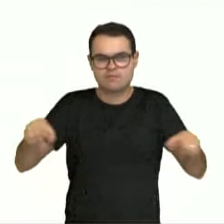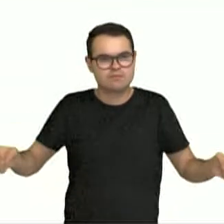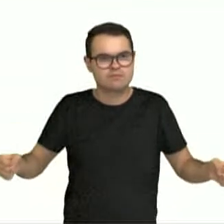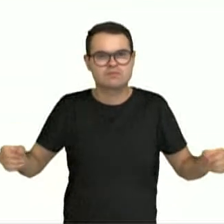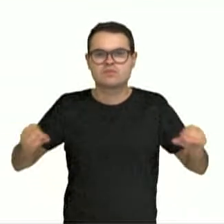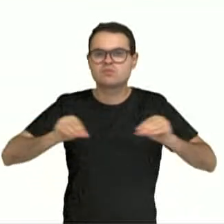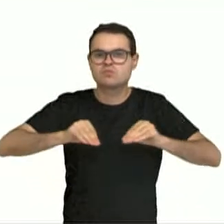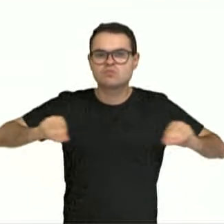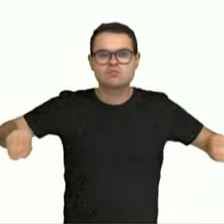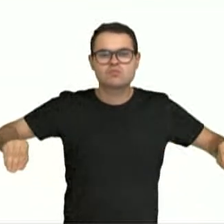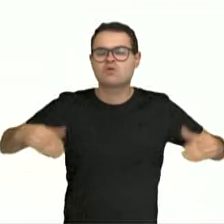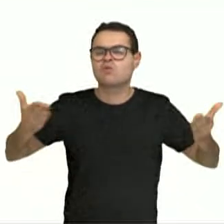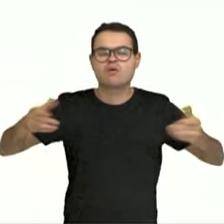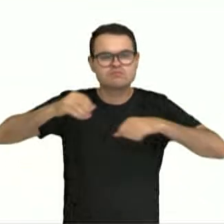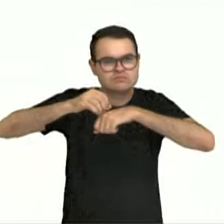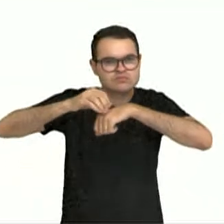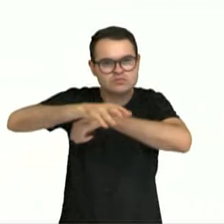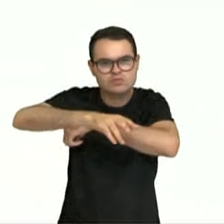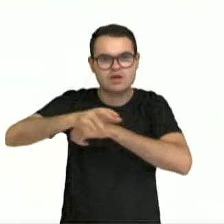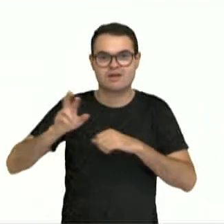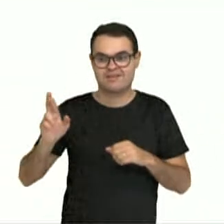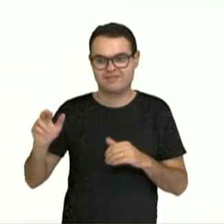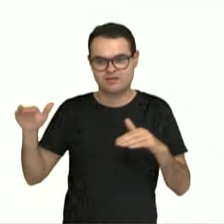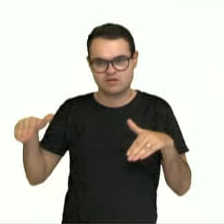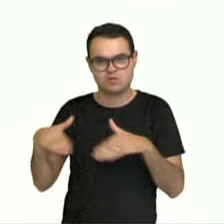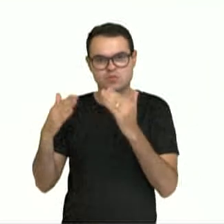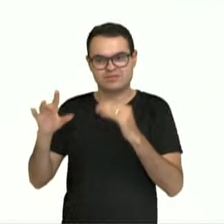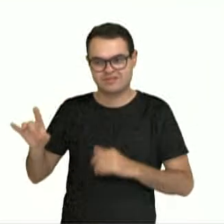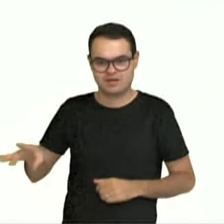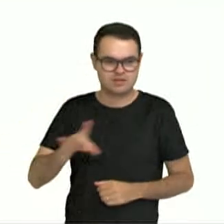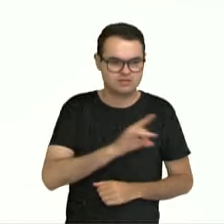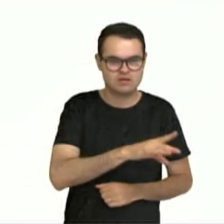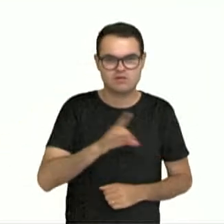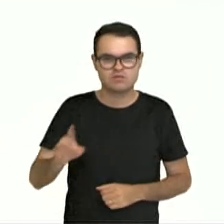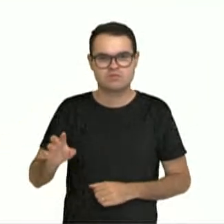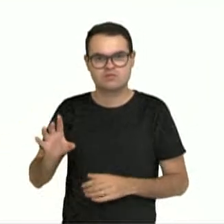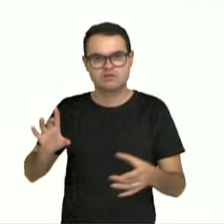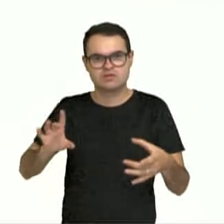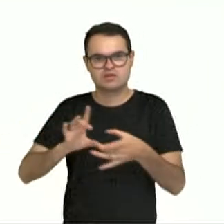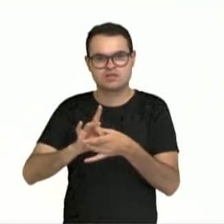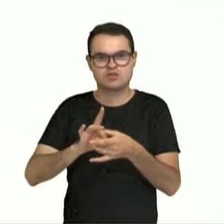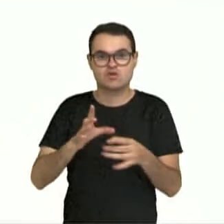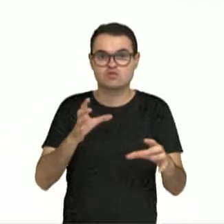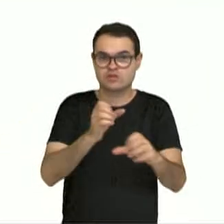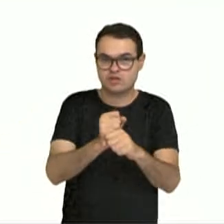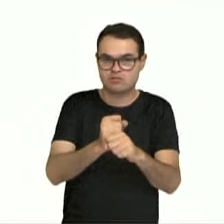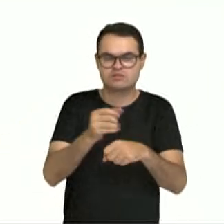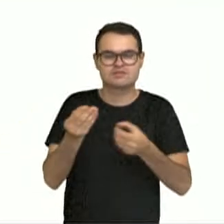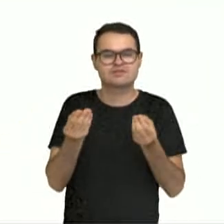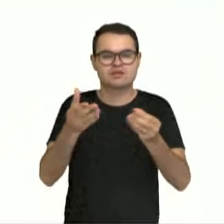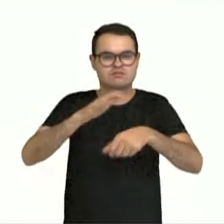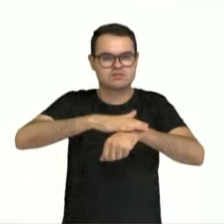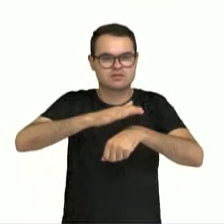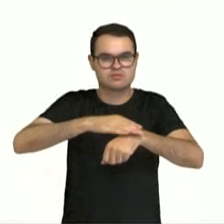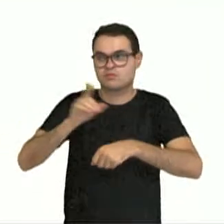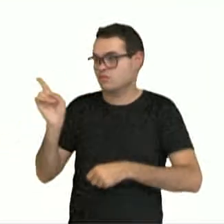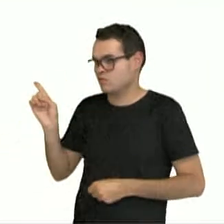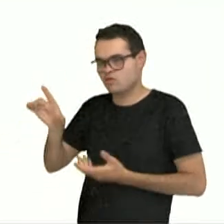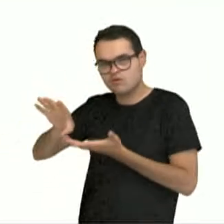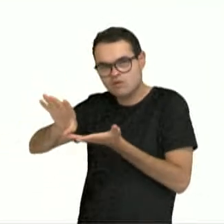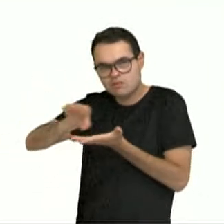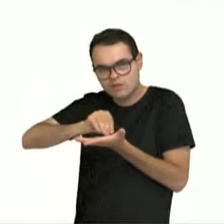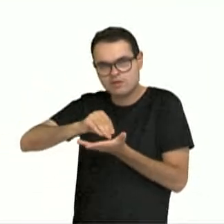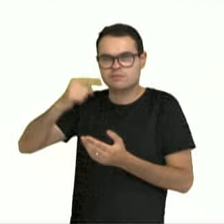dica: descubra qual é a razão equivalente de cada um em relação ao total. Vou dar um tempo para vocês copiarem